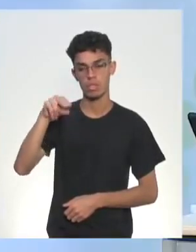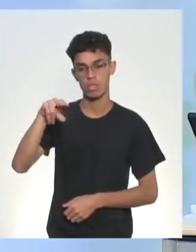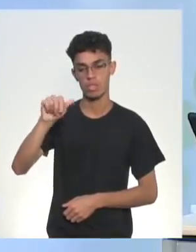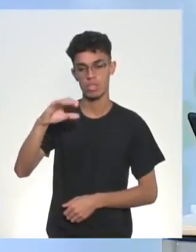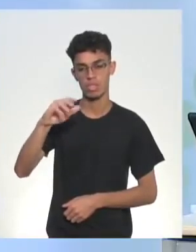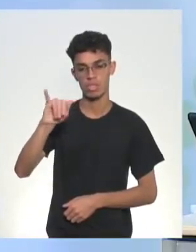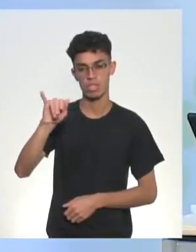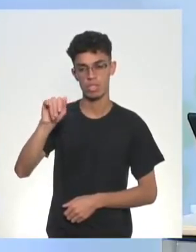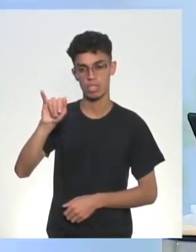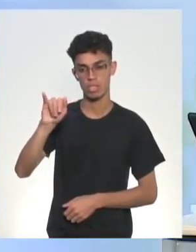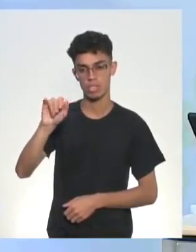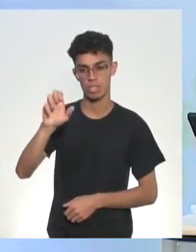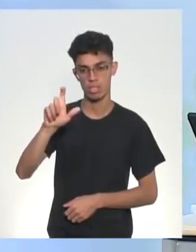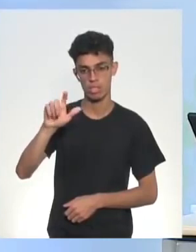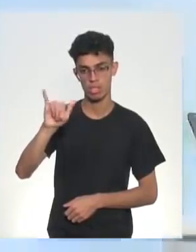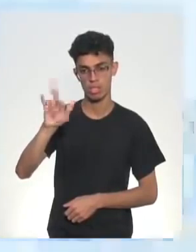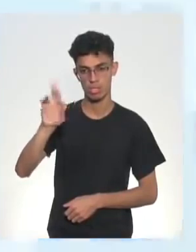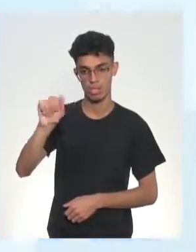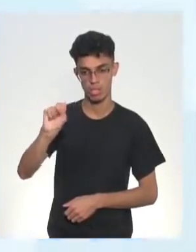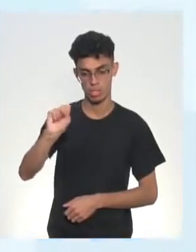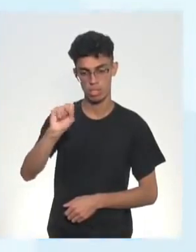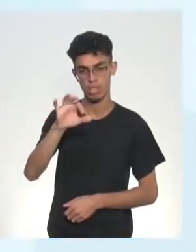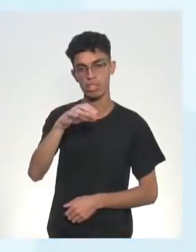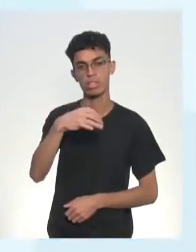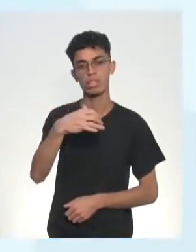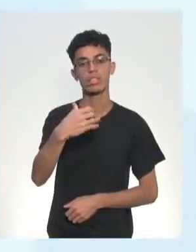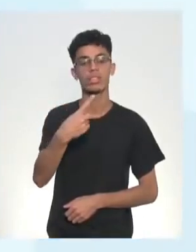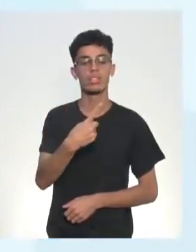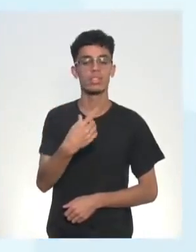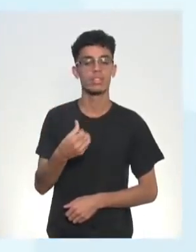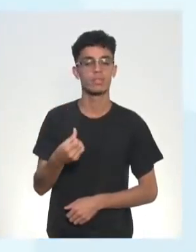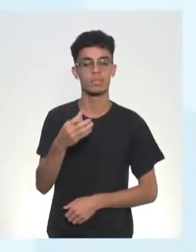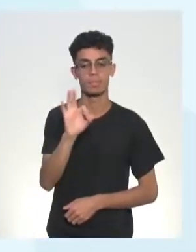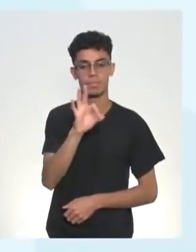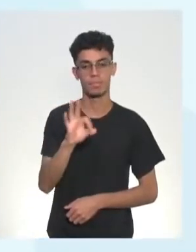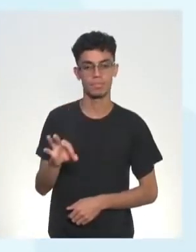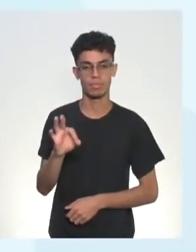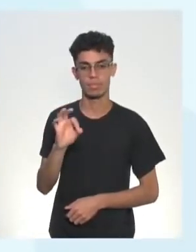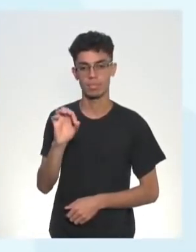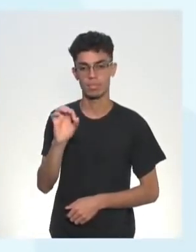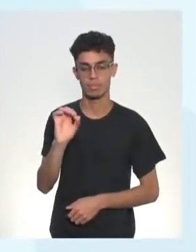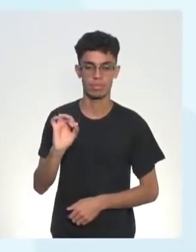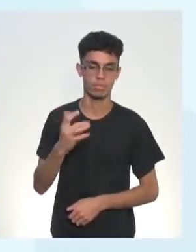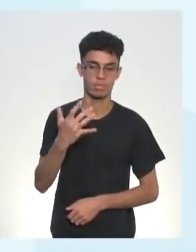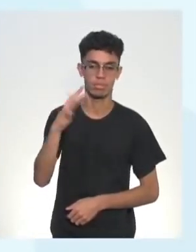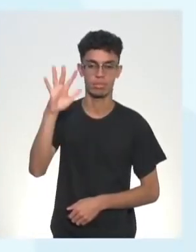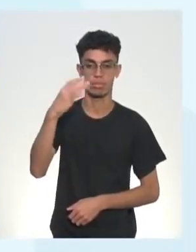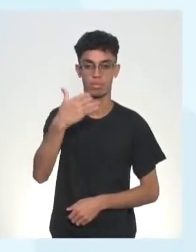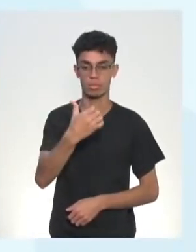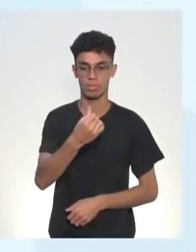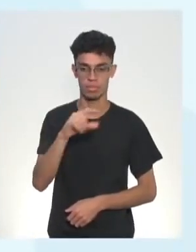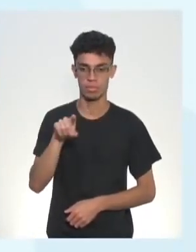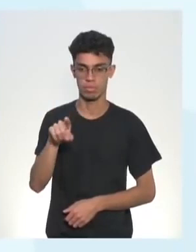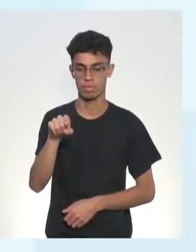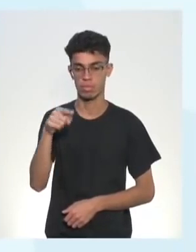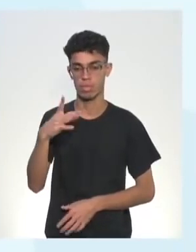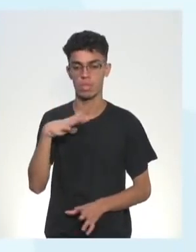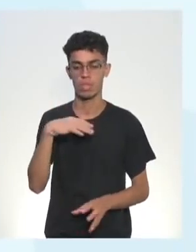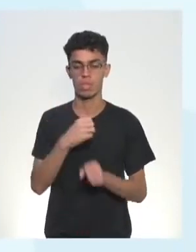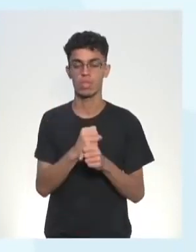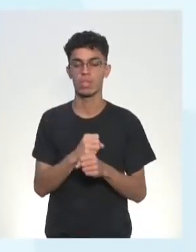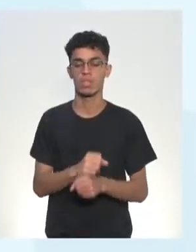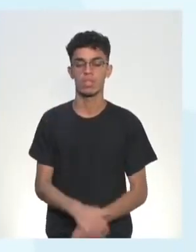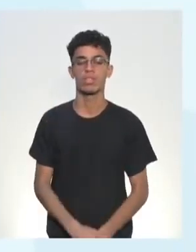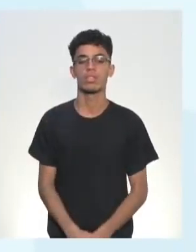Vamos sim. Então, a gente tem que calcular 16% do valor da geladeira, que é 6 mil, e depois, como é aumento, a gente tem que somar os 6 mil. Então, vamos